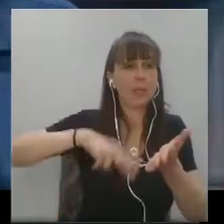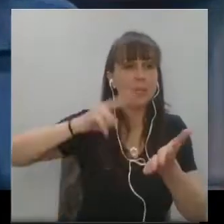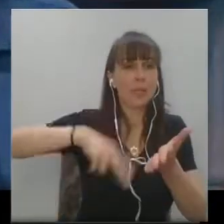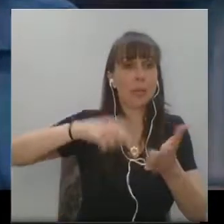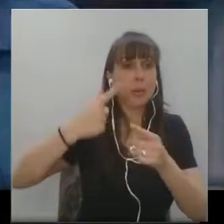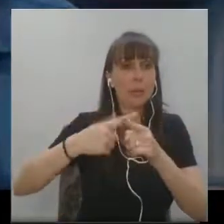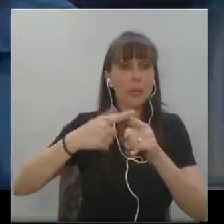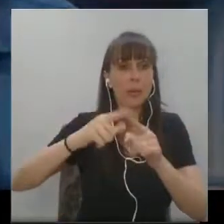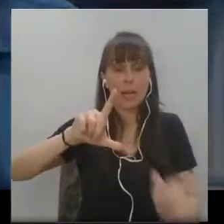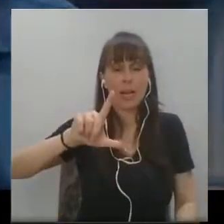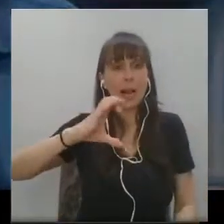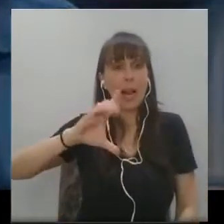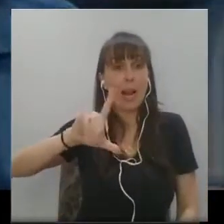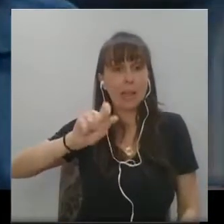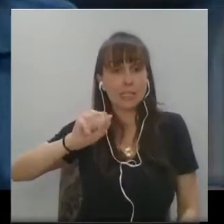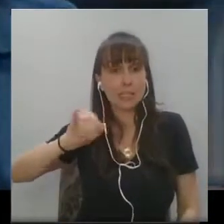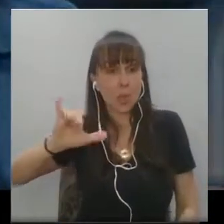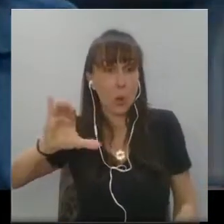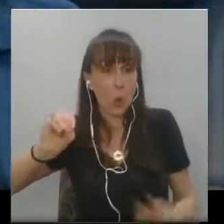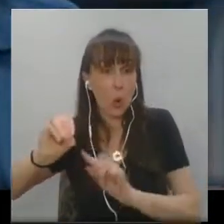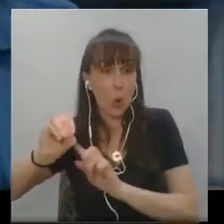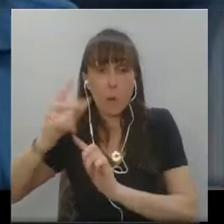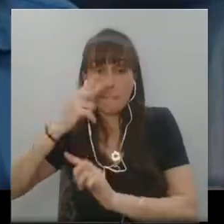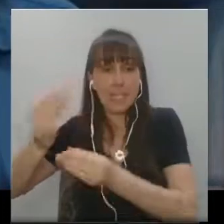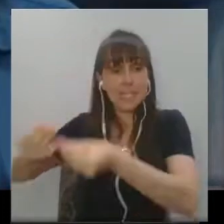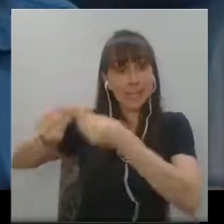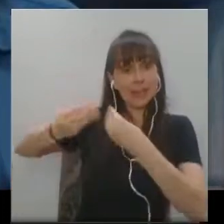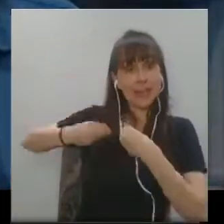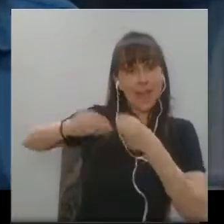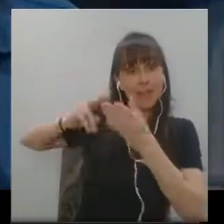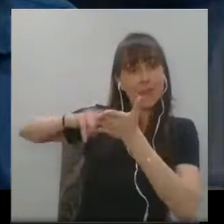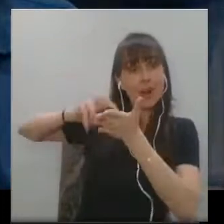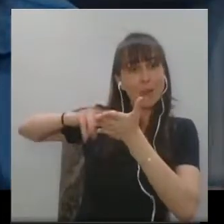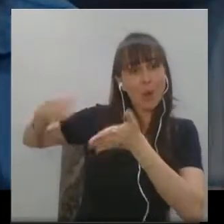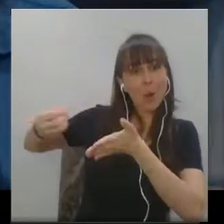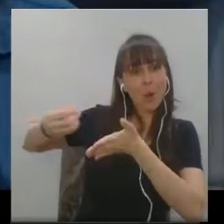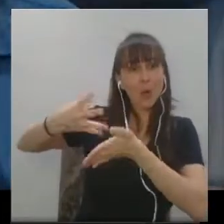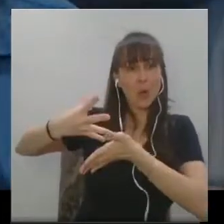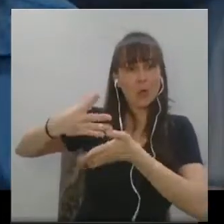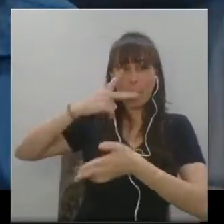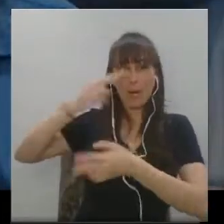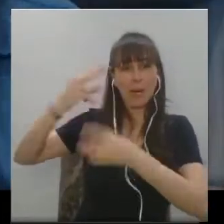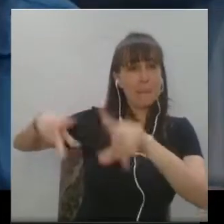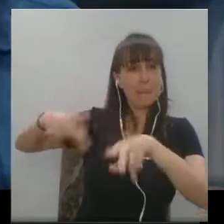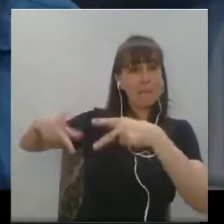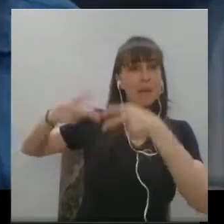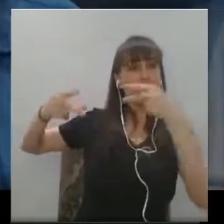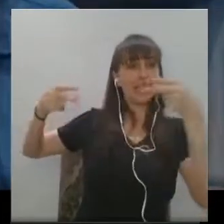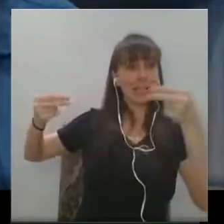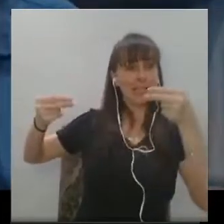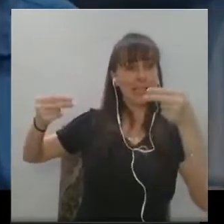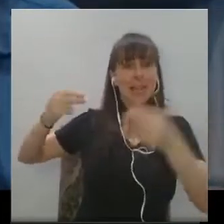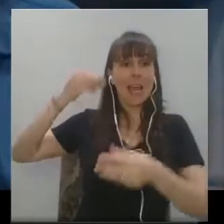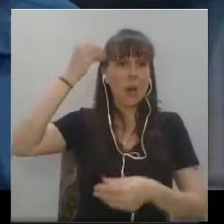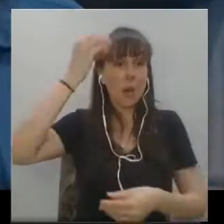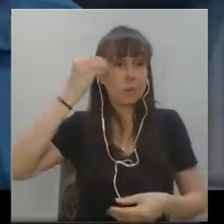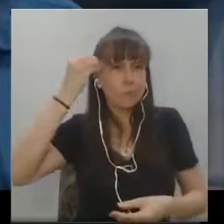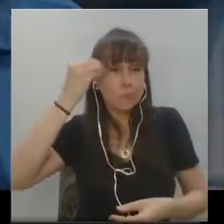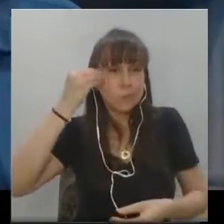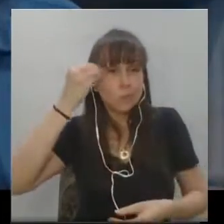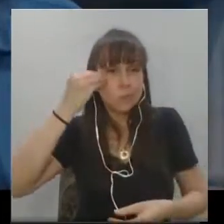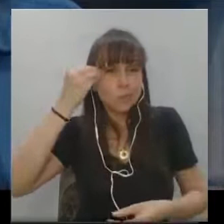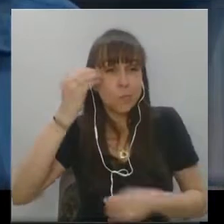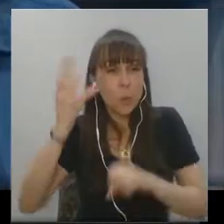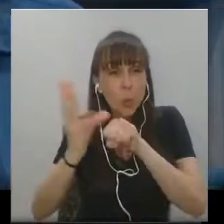te fornecer o vocabulário também. É outro presente do clássico, da reflexão, além do conhecimento. Então,